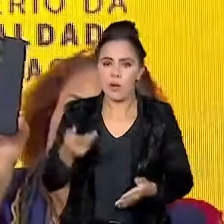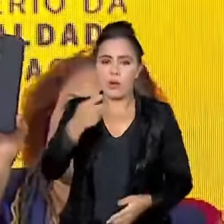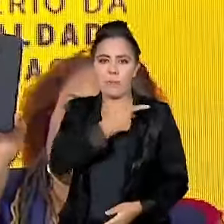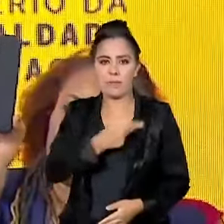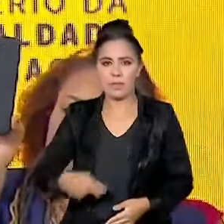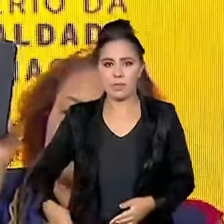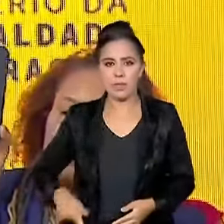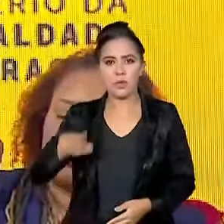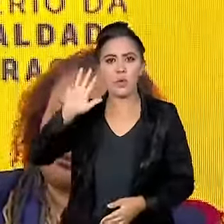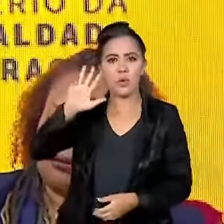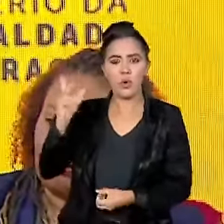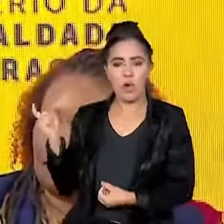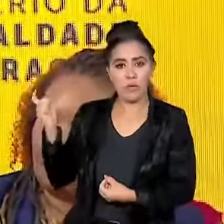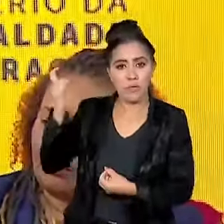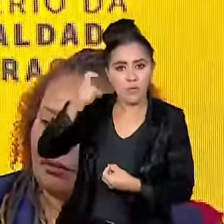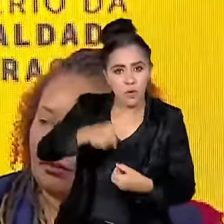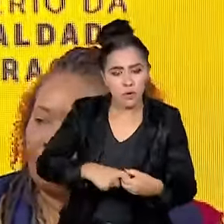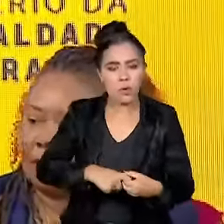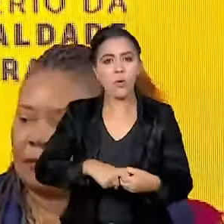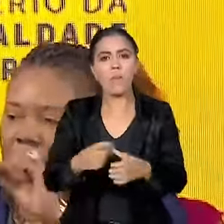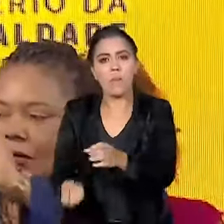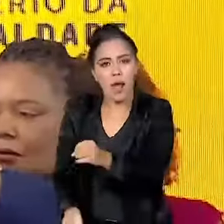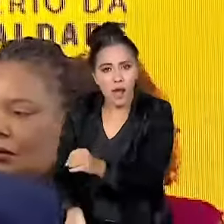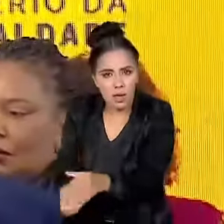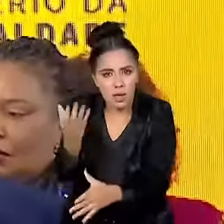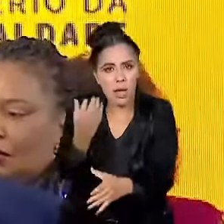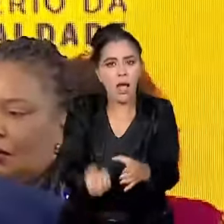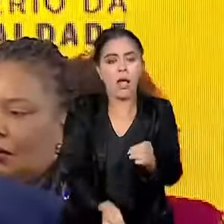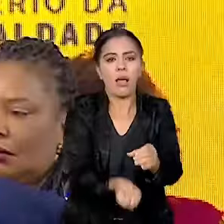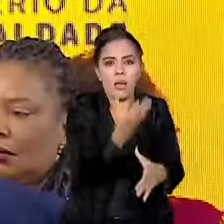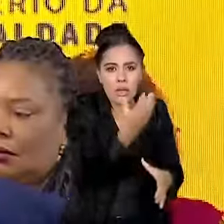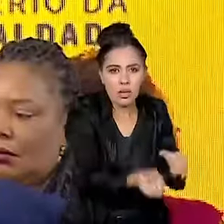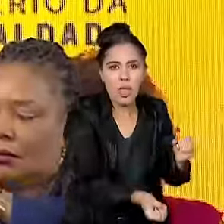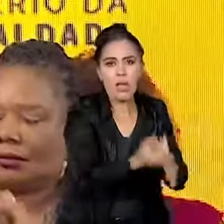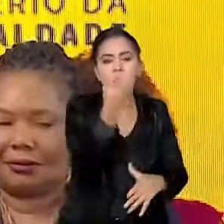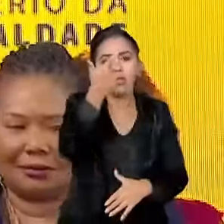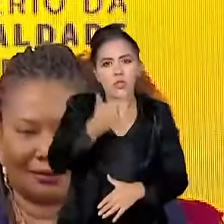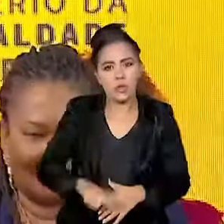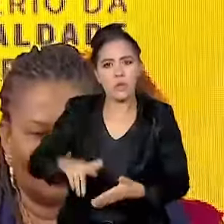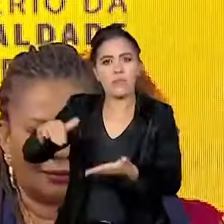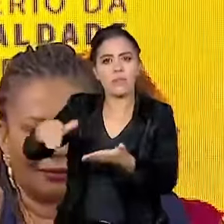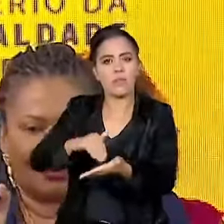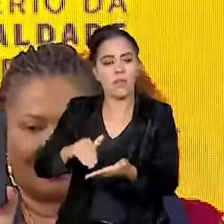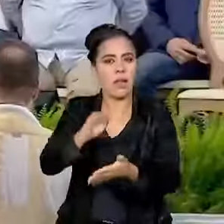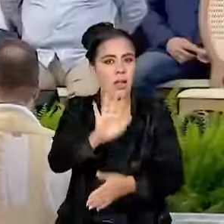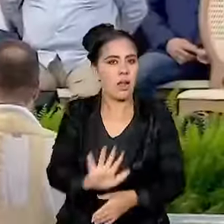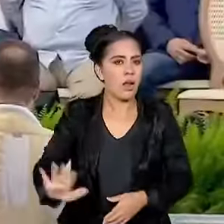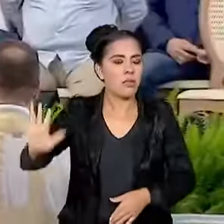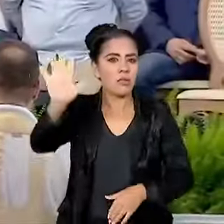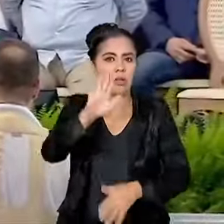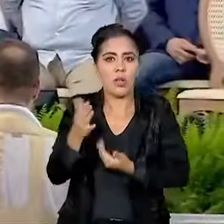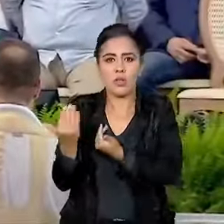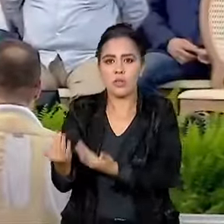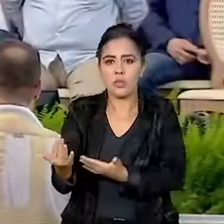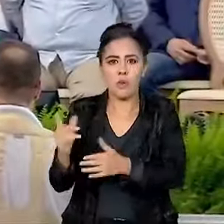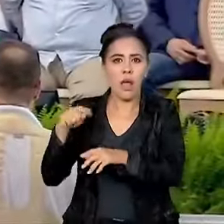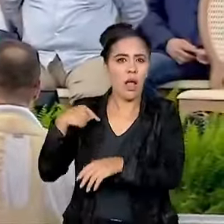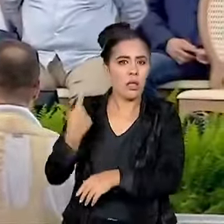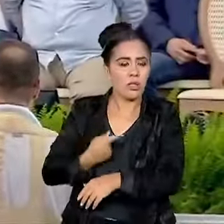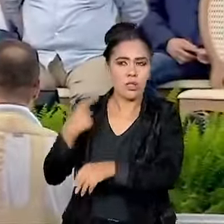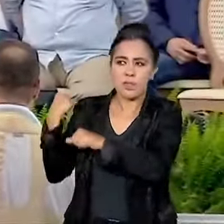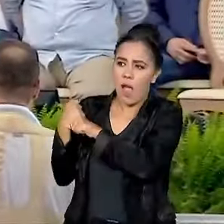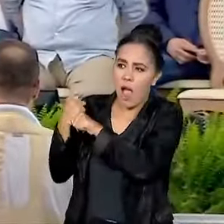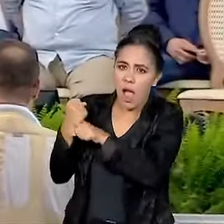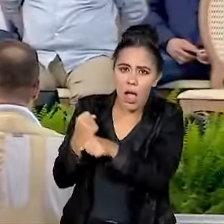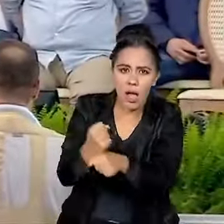para instituir novamente a Secretaria Nacional de Juventude. E nós passamos o ano inteiro remontando todos